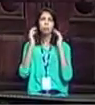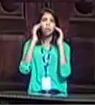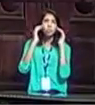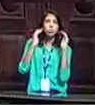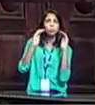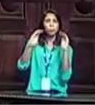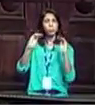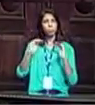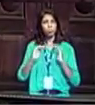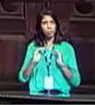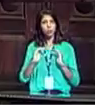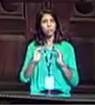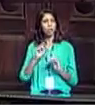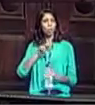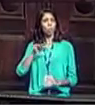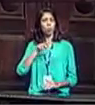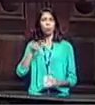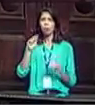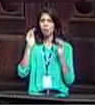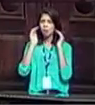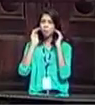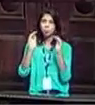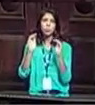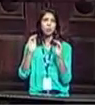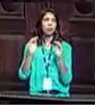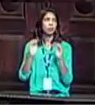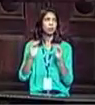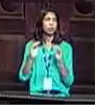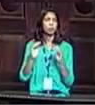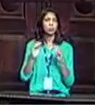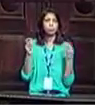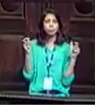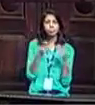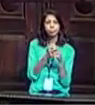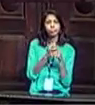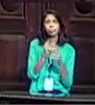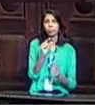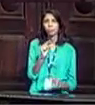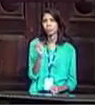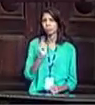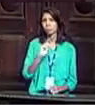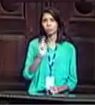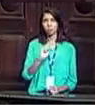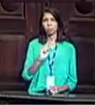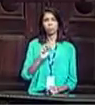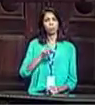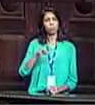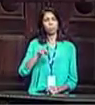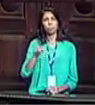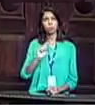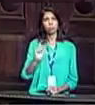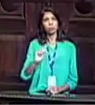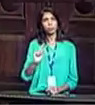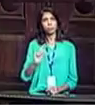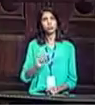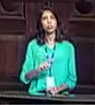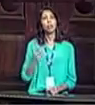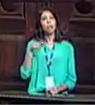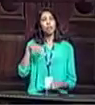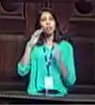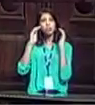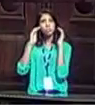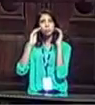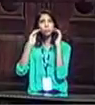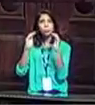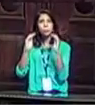respeitosa. Não é o respeito às minorias, não é isto. É o